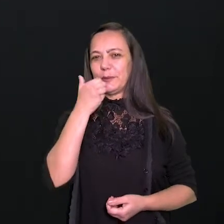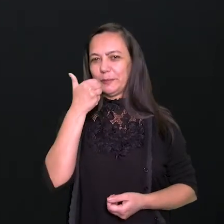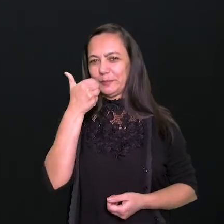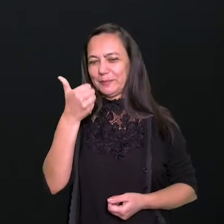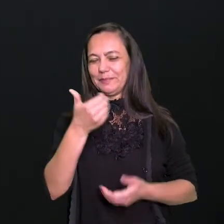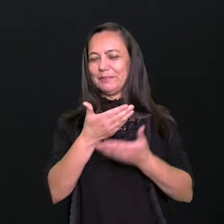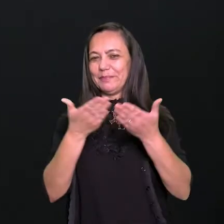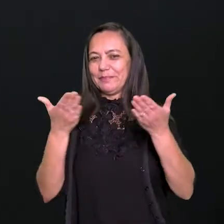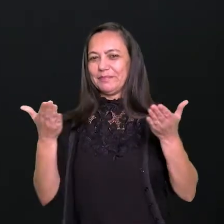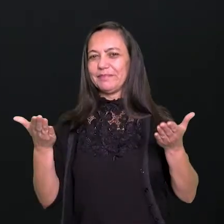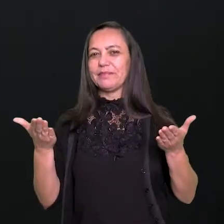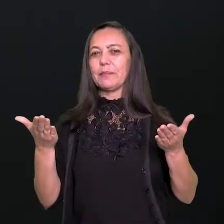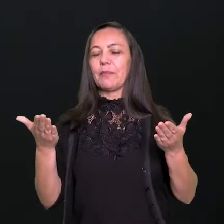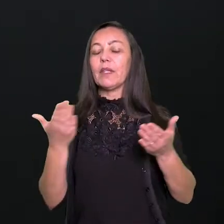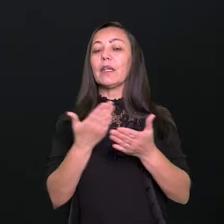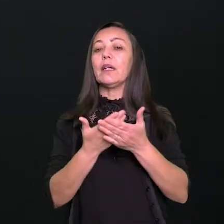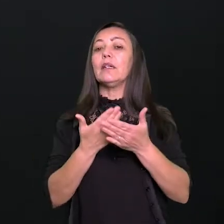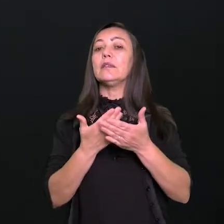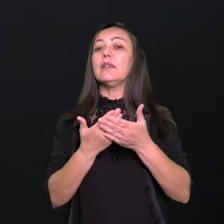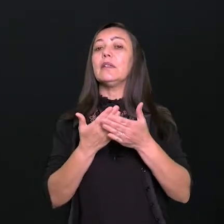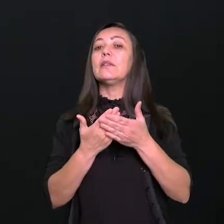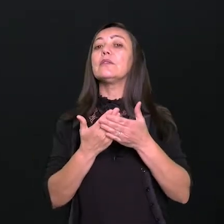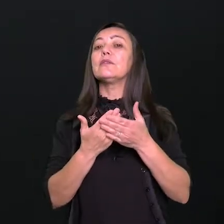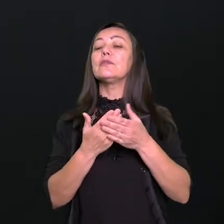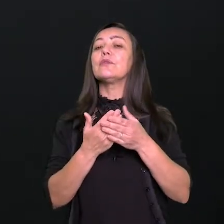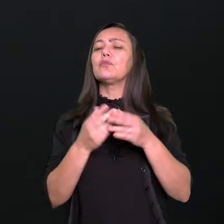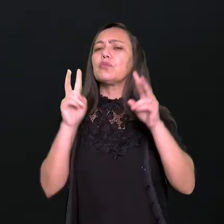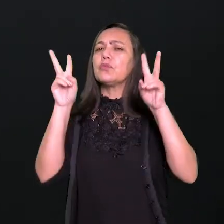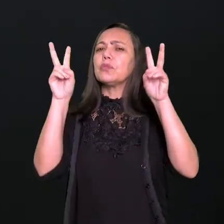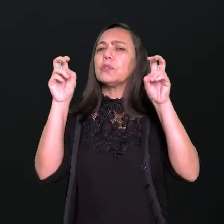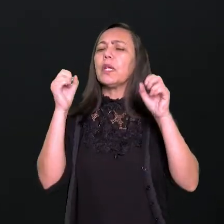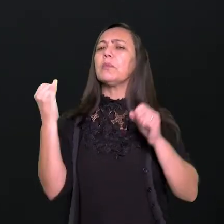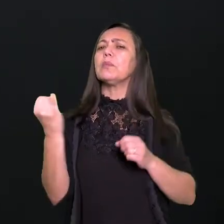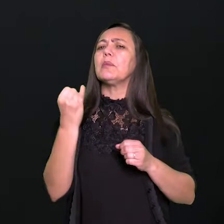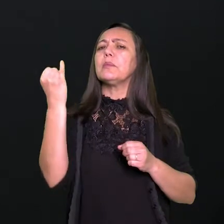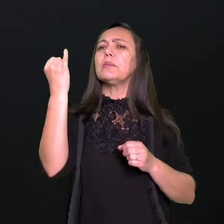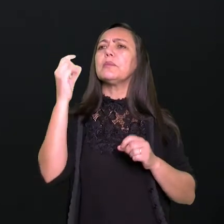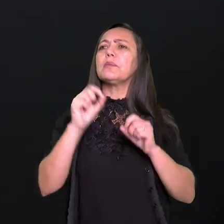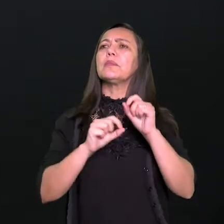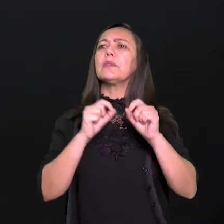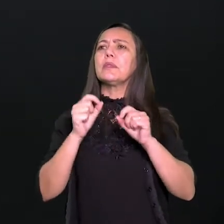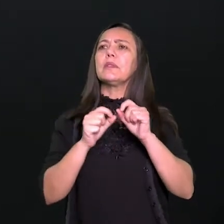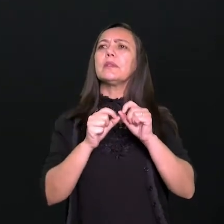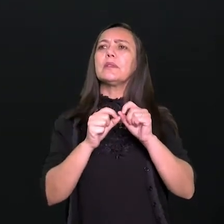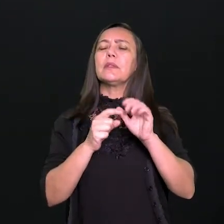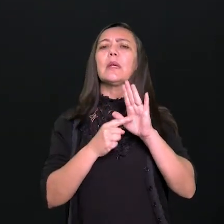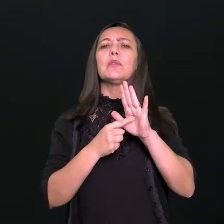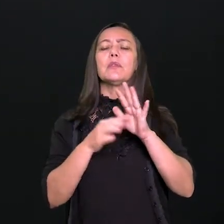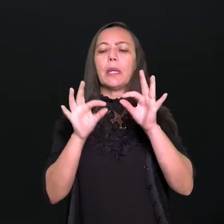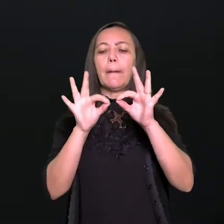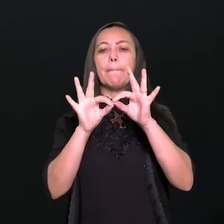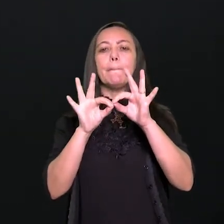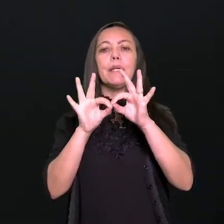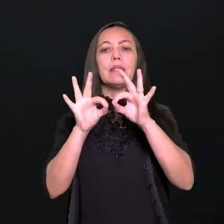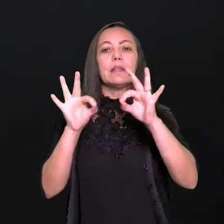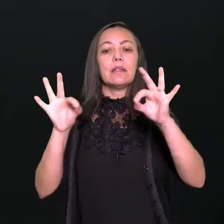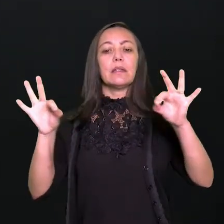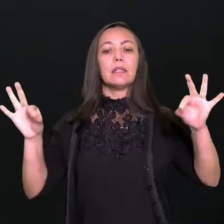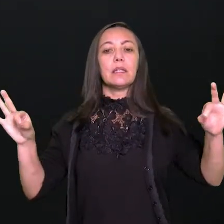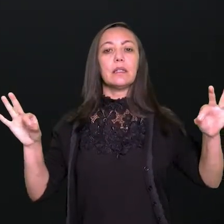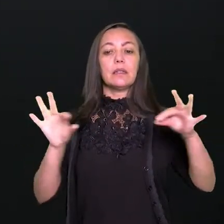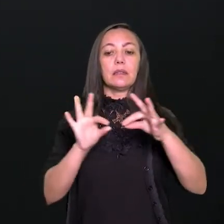Olá pessoal, tudo bem com vocês? Nesta nossa aula vamos trabalhar aqui um assunto bem interessante, onde ele trata das medidas